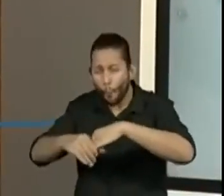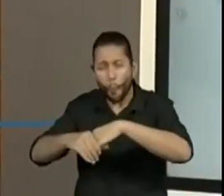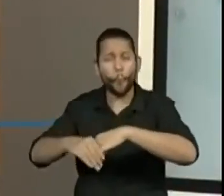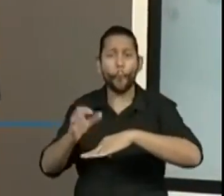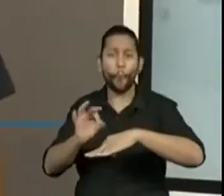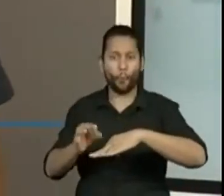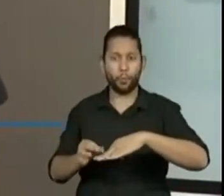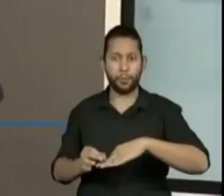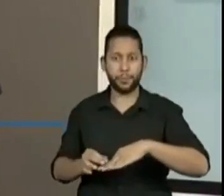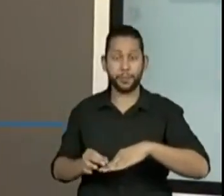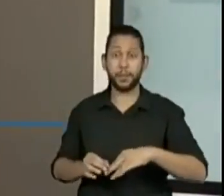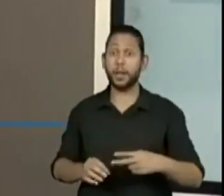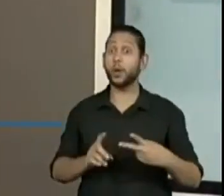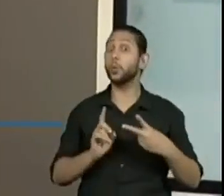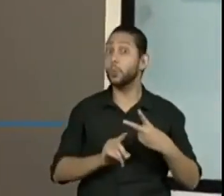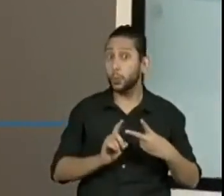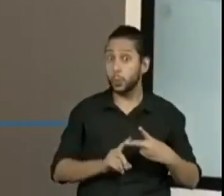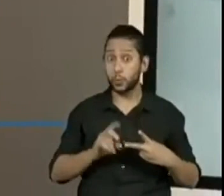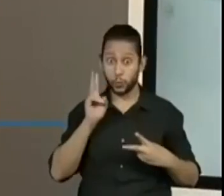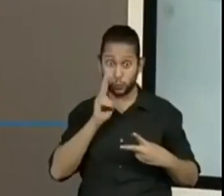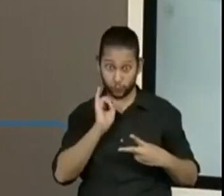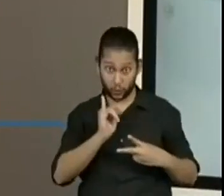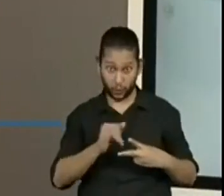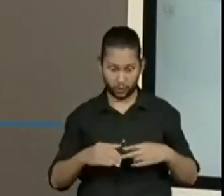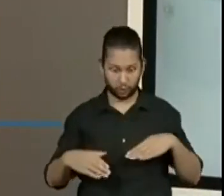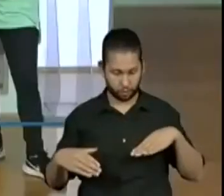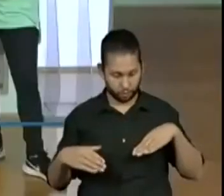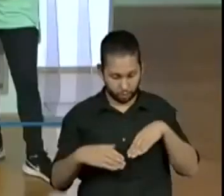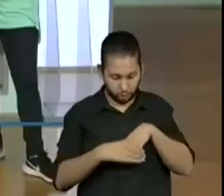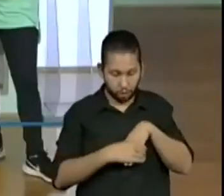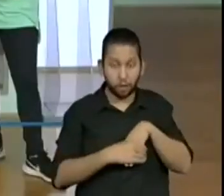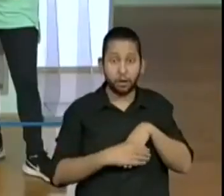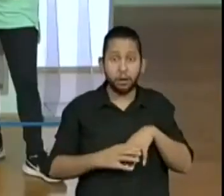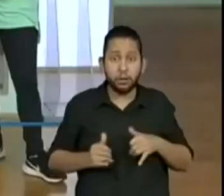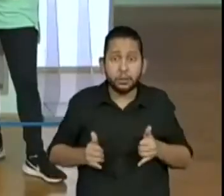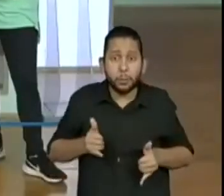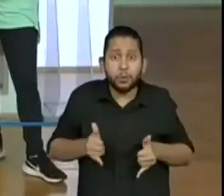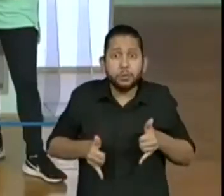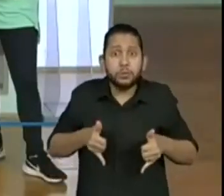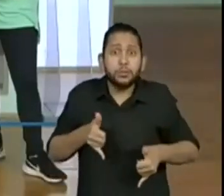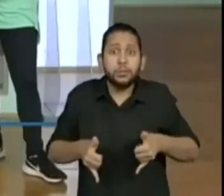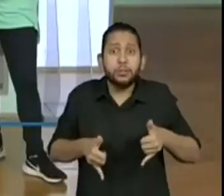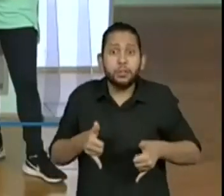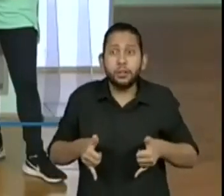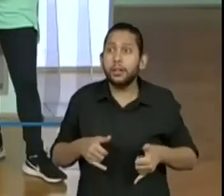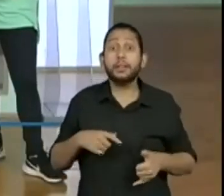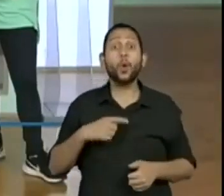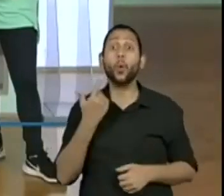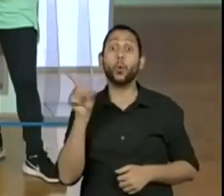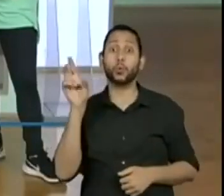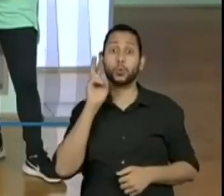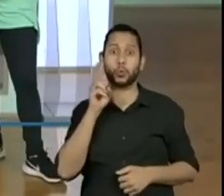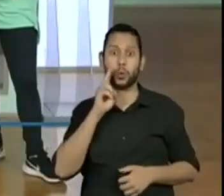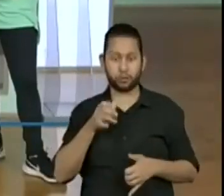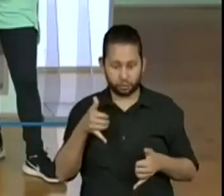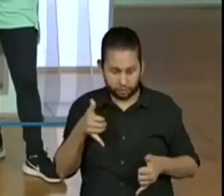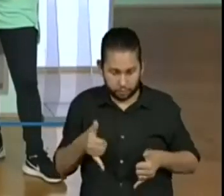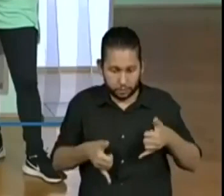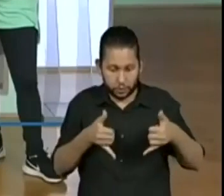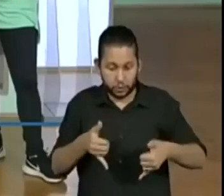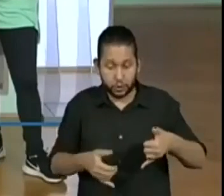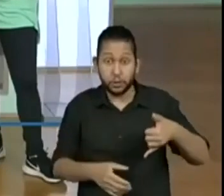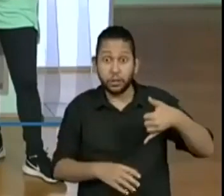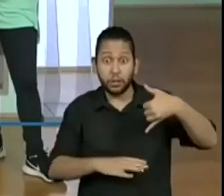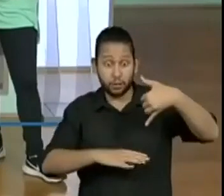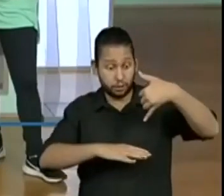na escada. E na outra versão, sabe o que acontece com o sapatinho? O quê, Pro? Tem uma outra versão que o sapatinho fica preso,